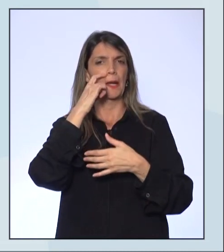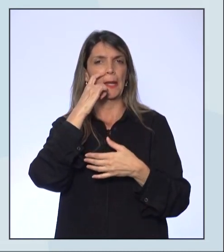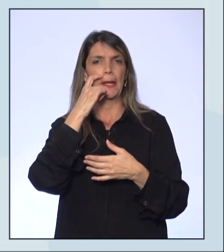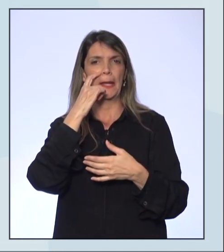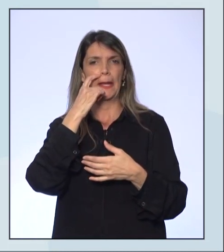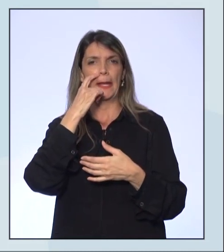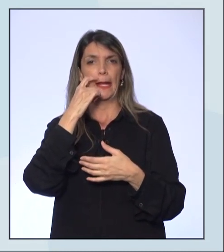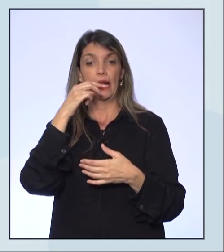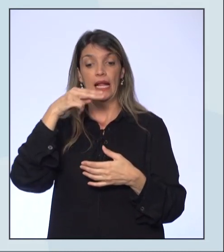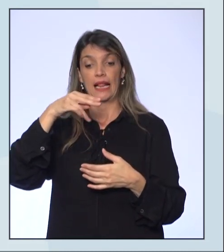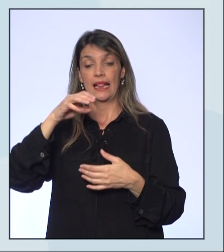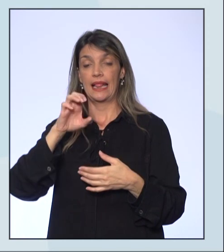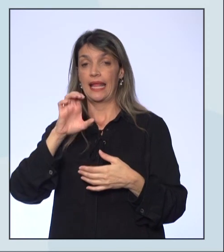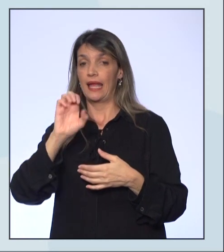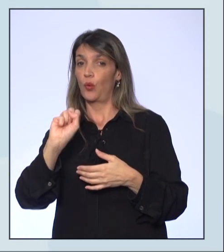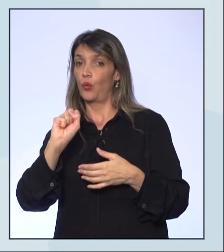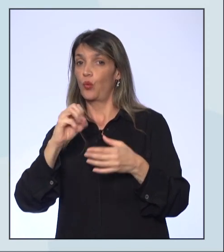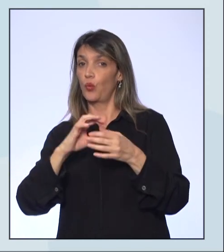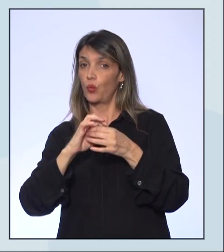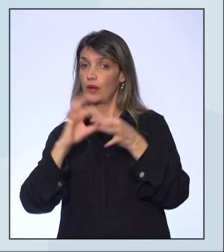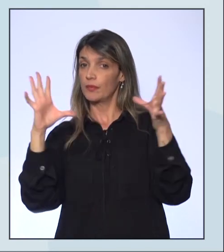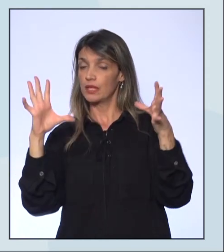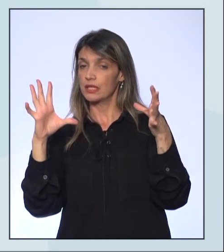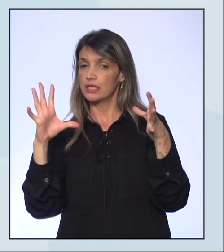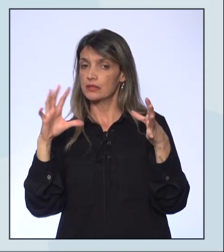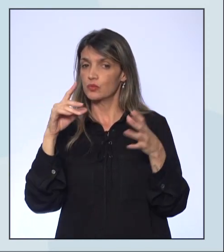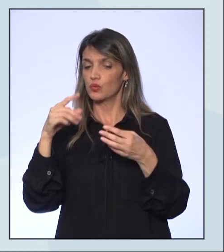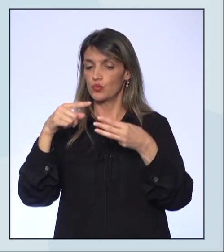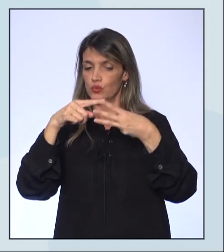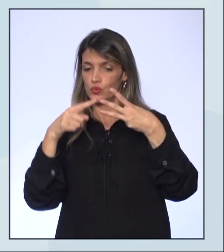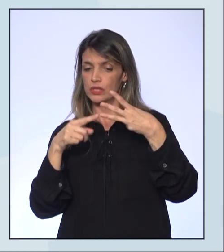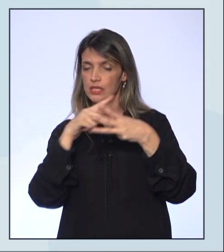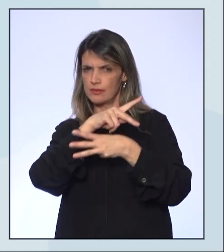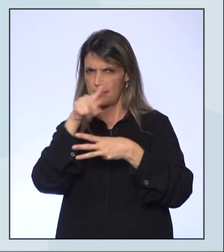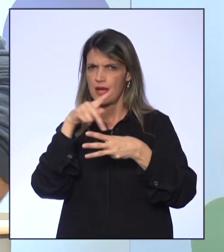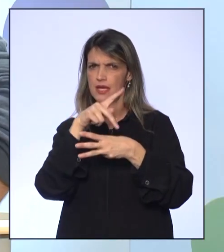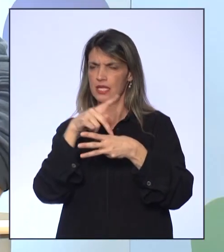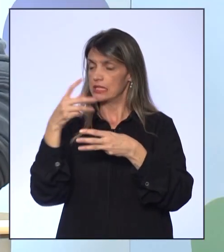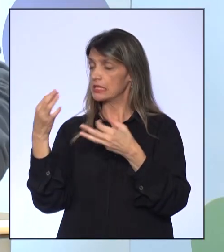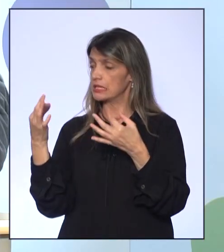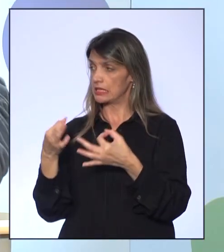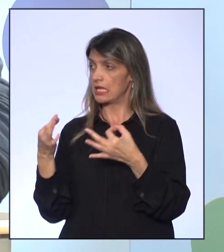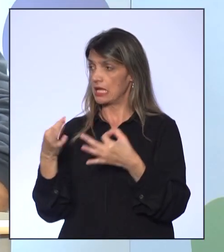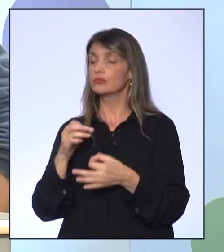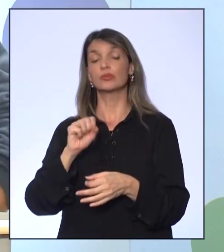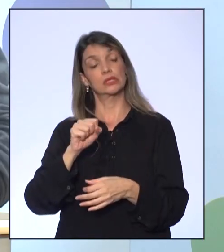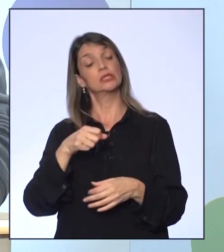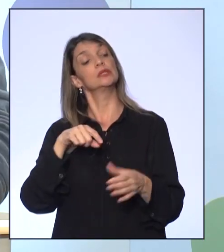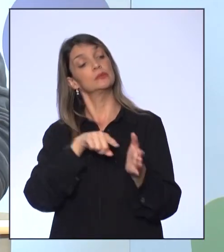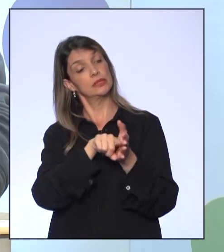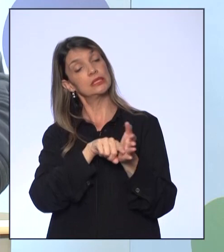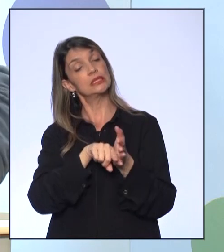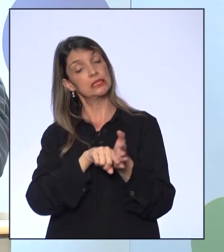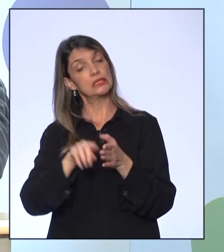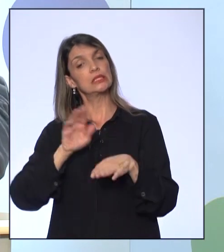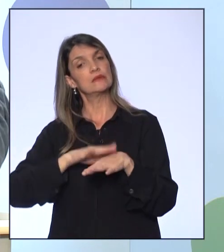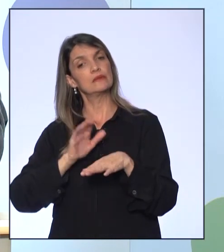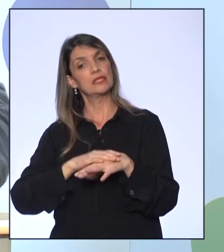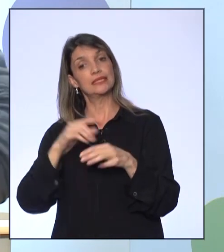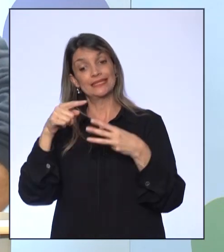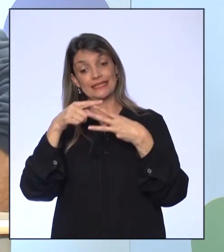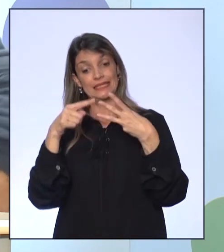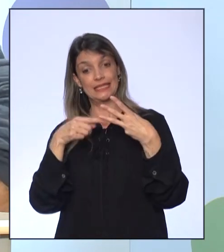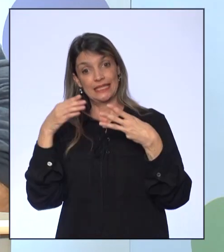adotou o neoliberalismo nesses países. Certo, professor? Correto. Então, faça uma pesquisa. São 3